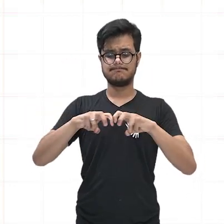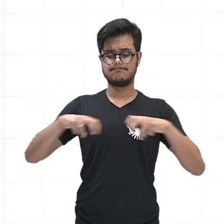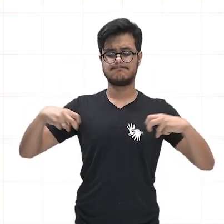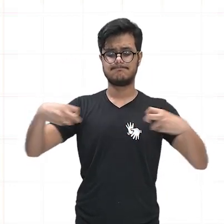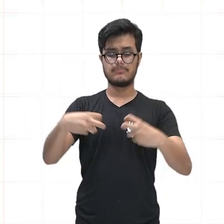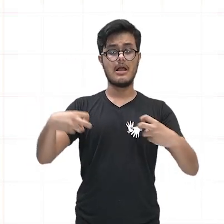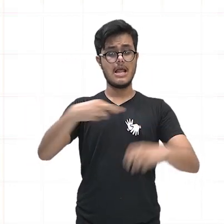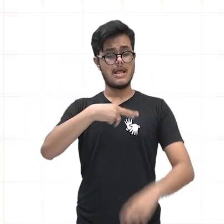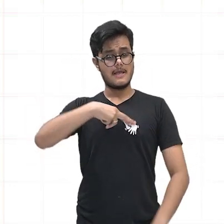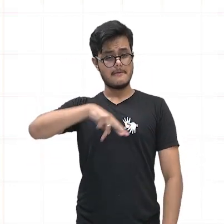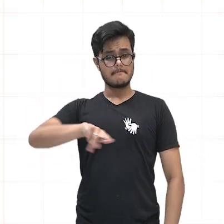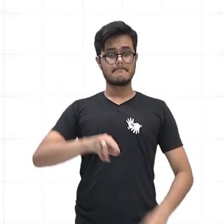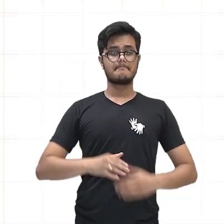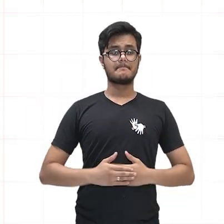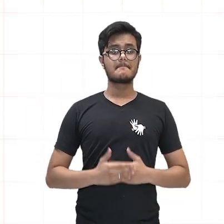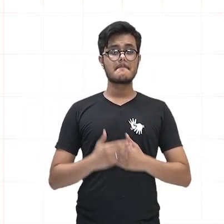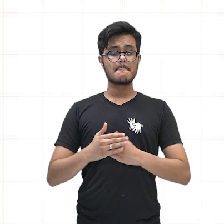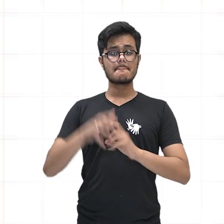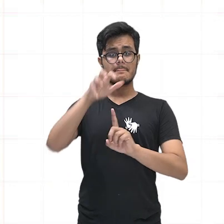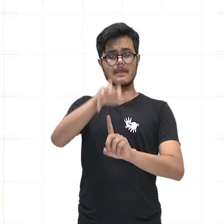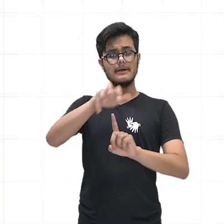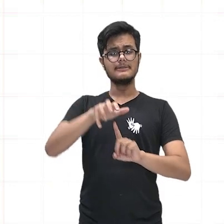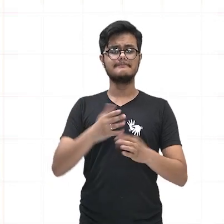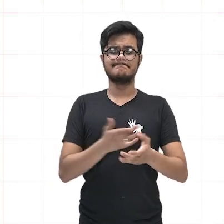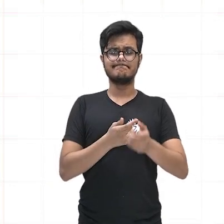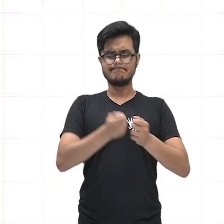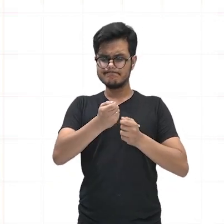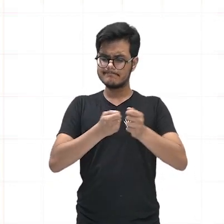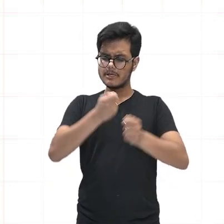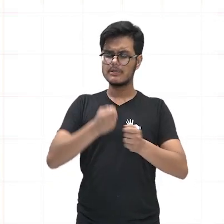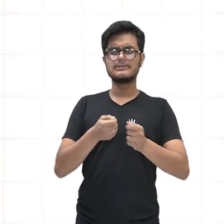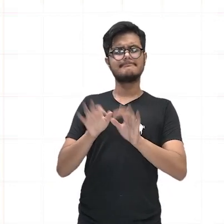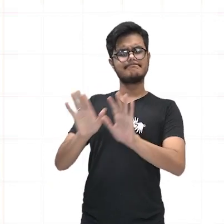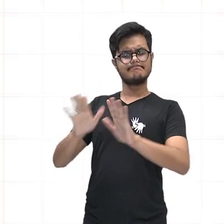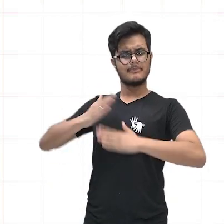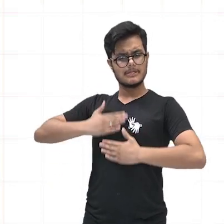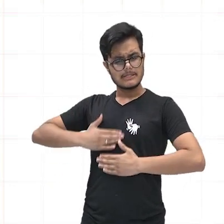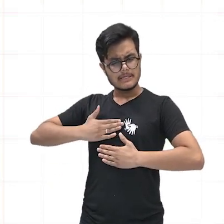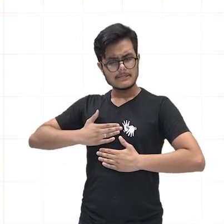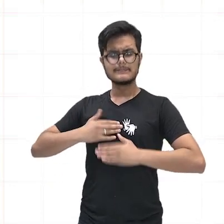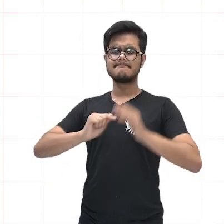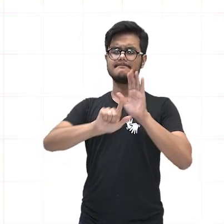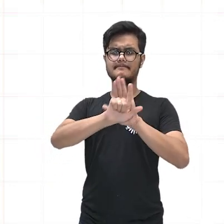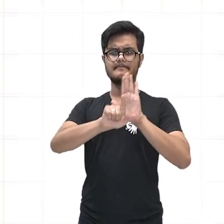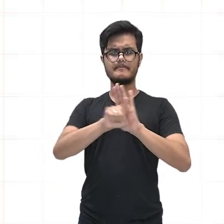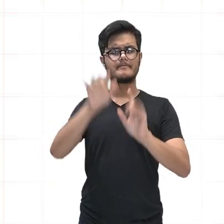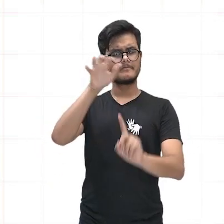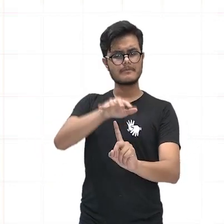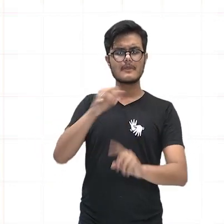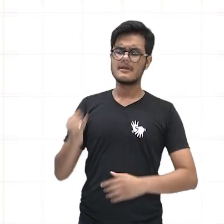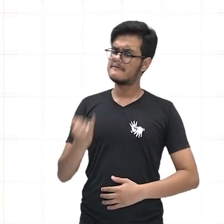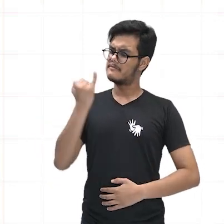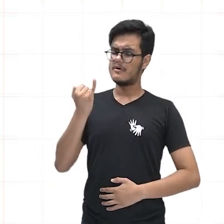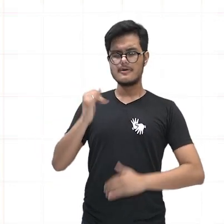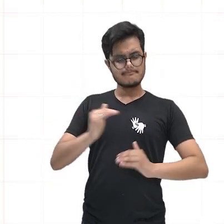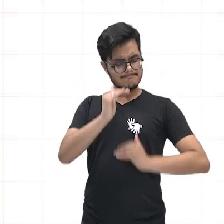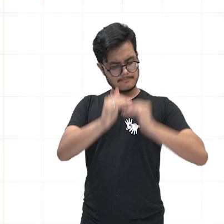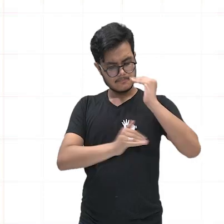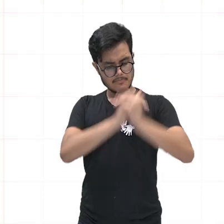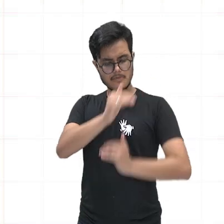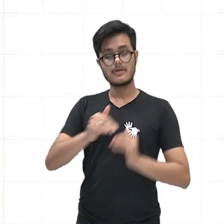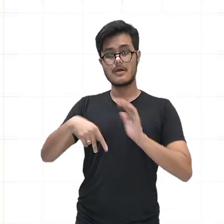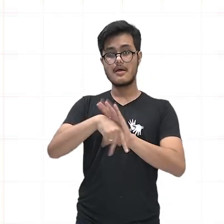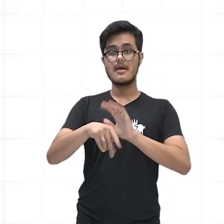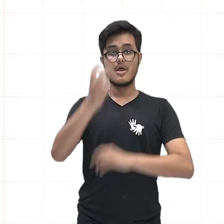Romanos seu legado sua administração pacífica e suas leis tiveram Impacto duradouro no desenvolvimento